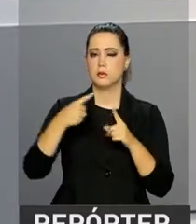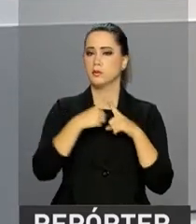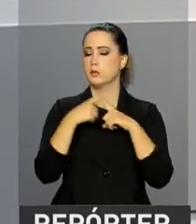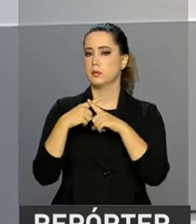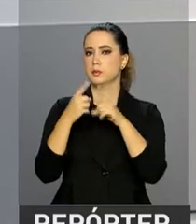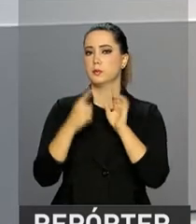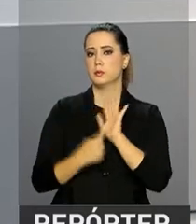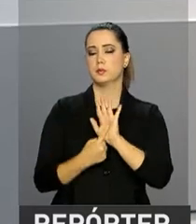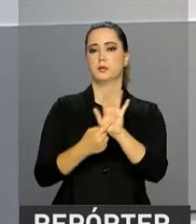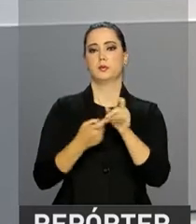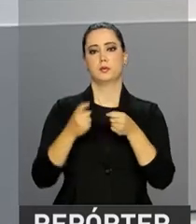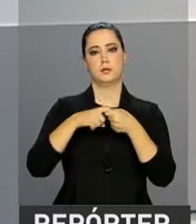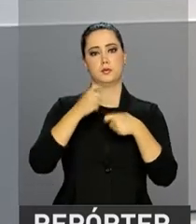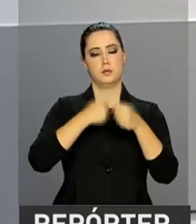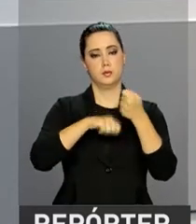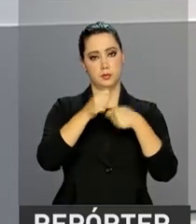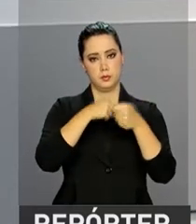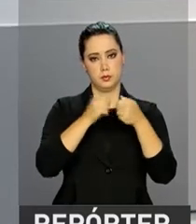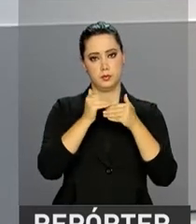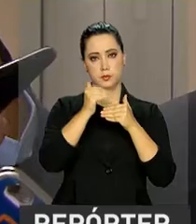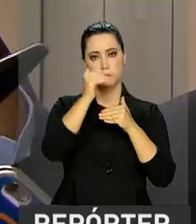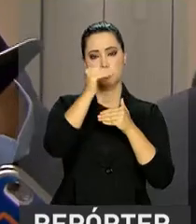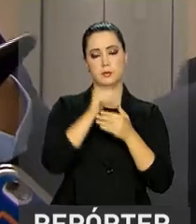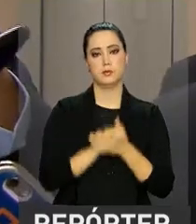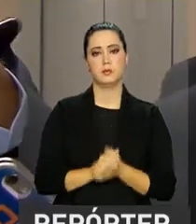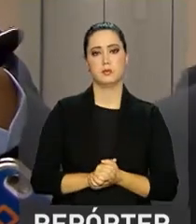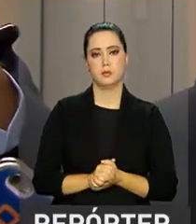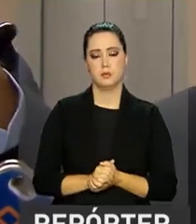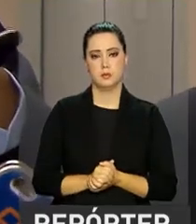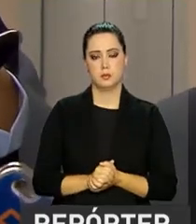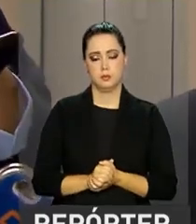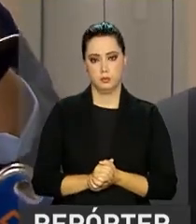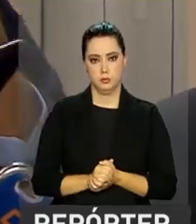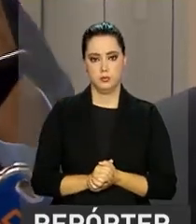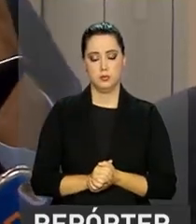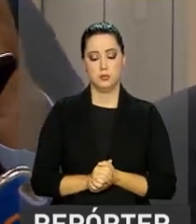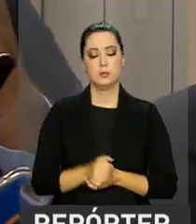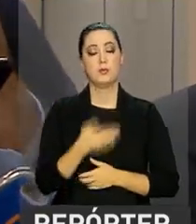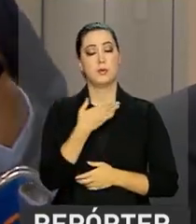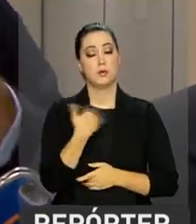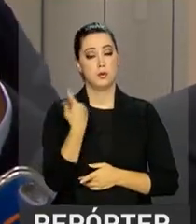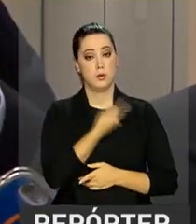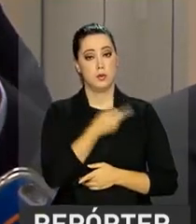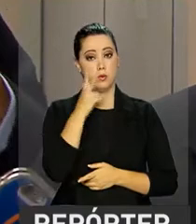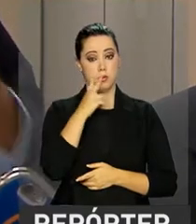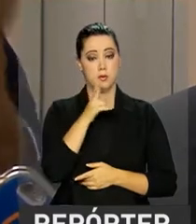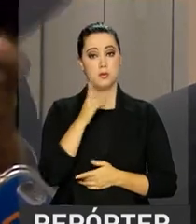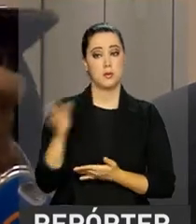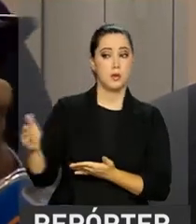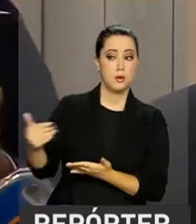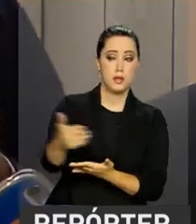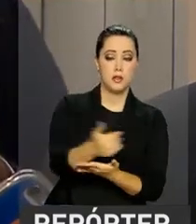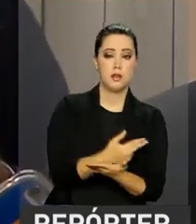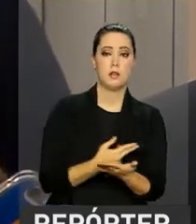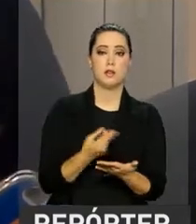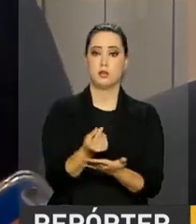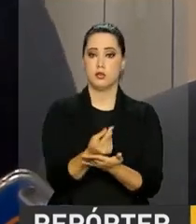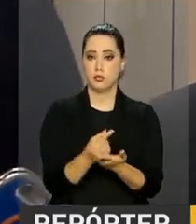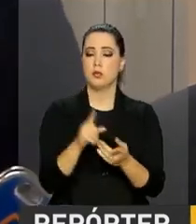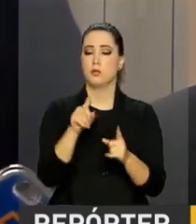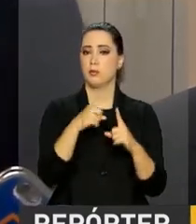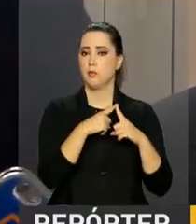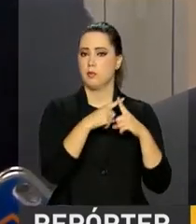do crescimento econômico do país o que está acontecendo recentemente com receita muito positivo a gente teve de